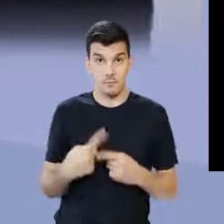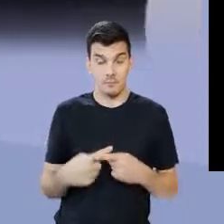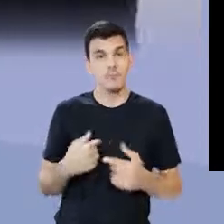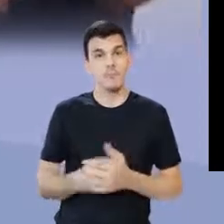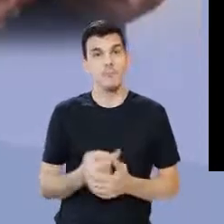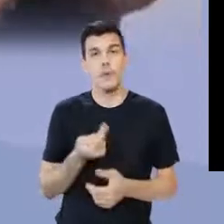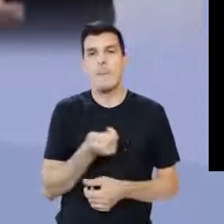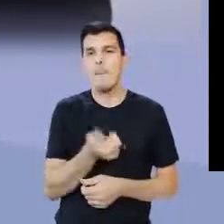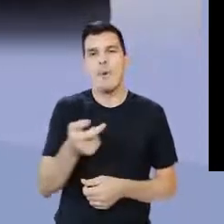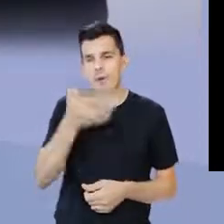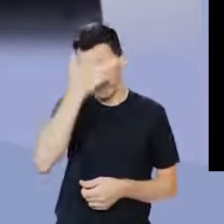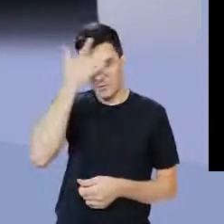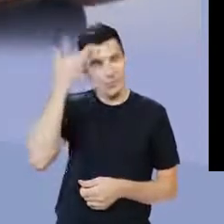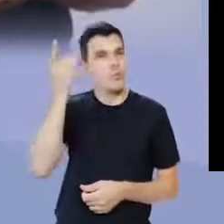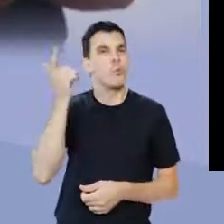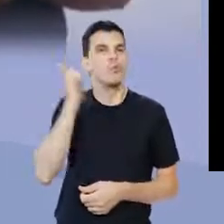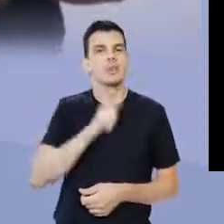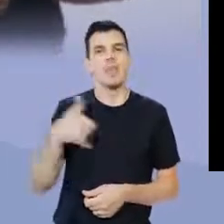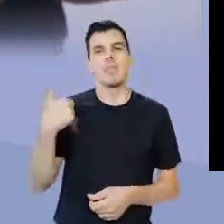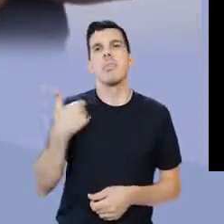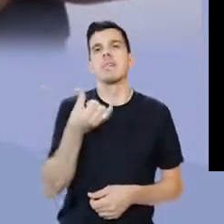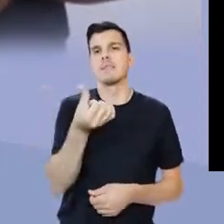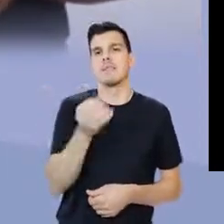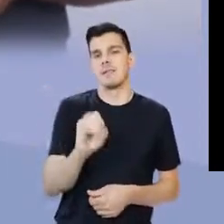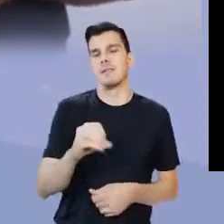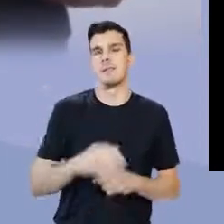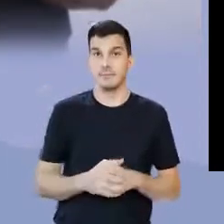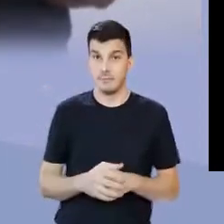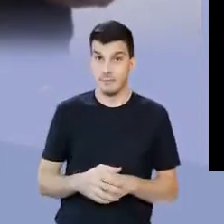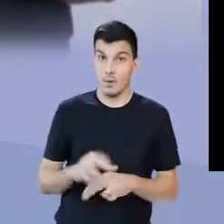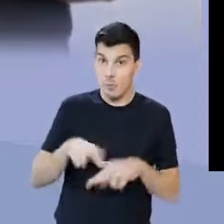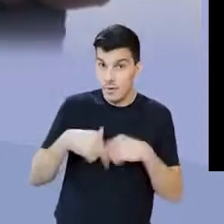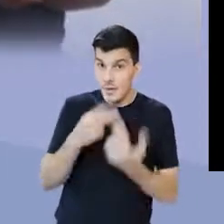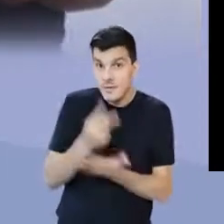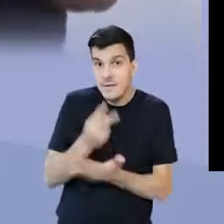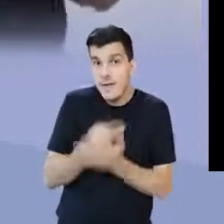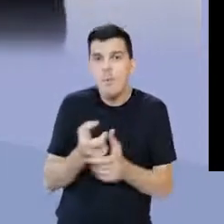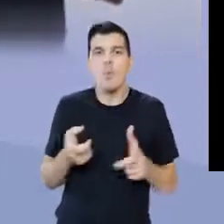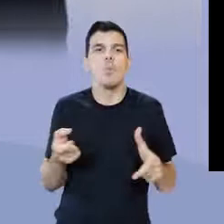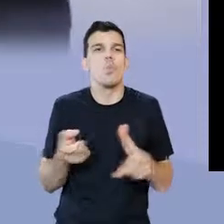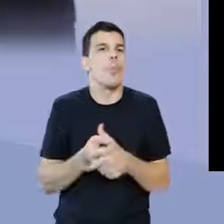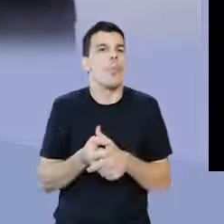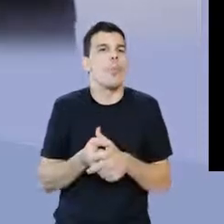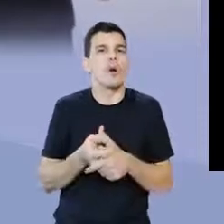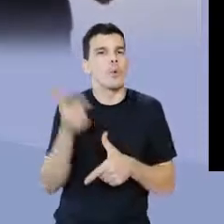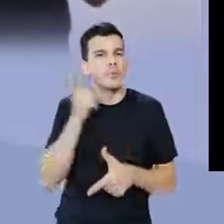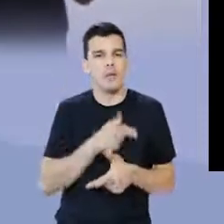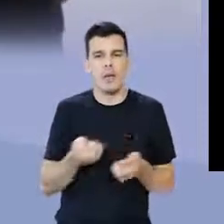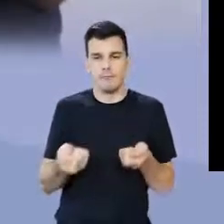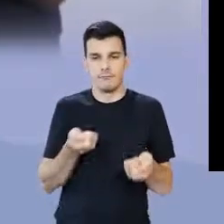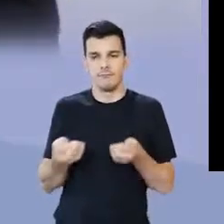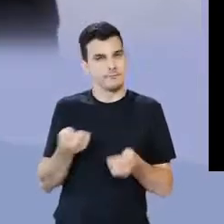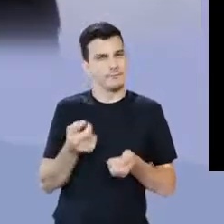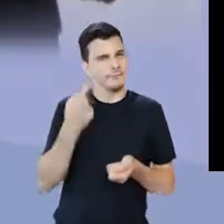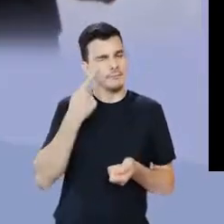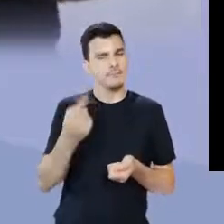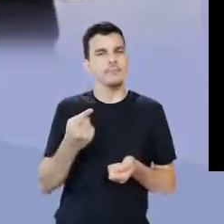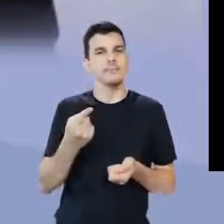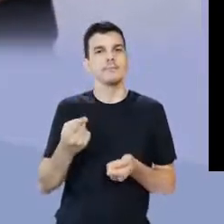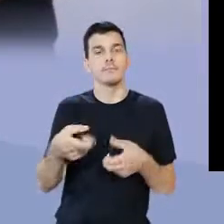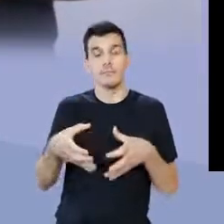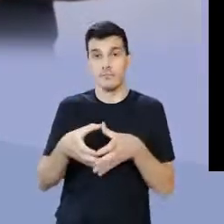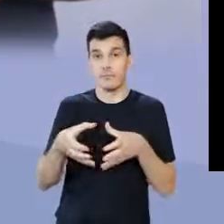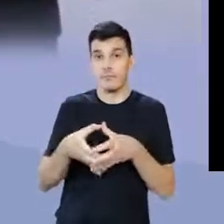apenas poucos chegavam aos 60 anos. Daí sempre poucos conseguiam governar de fato o